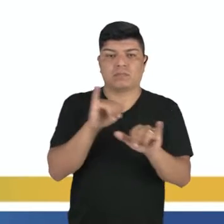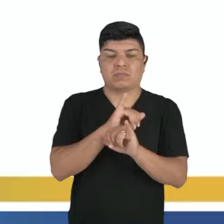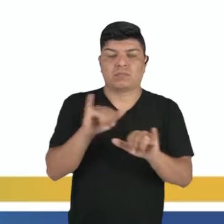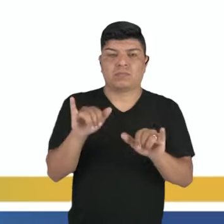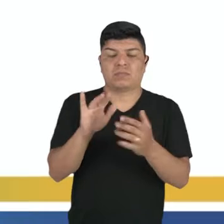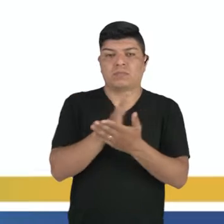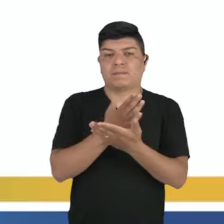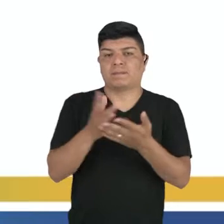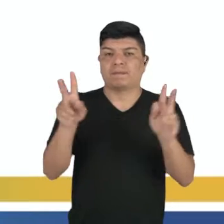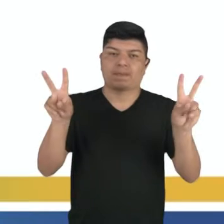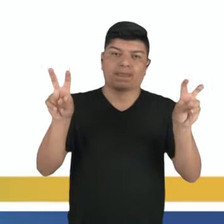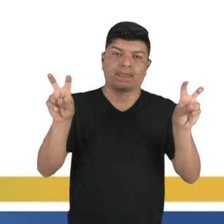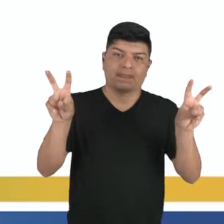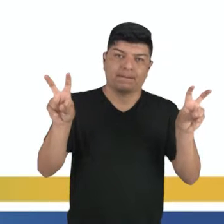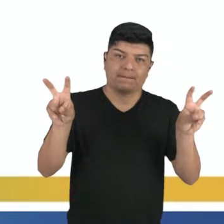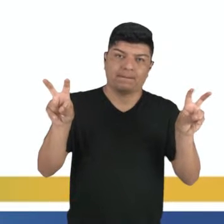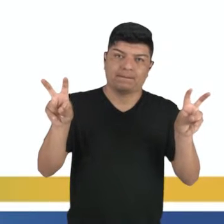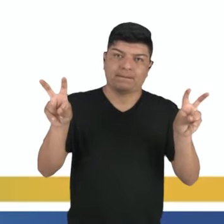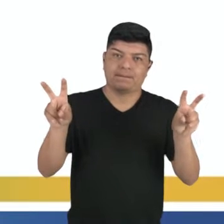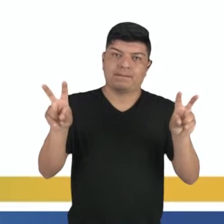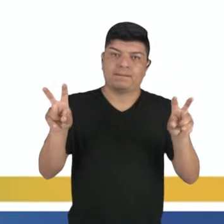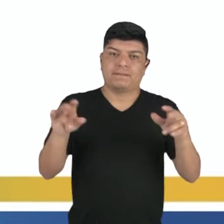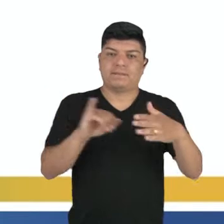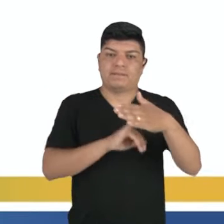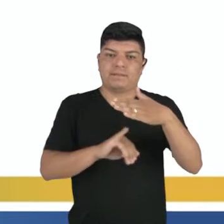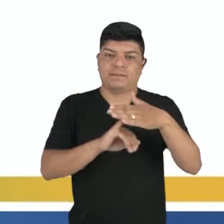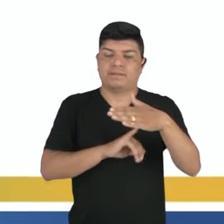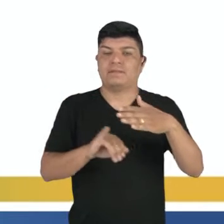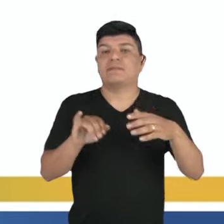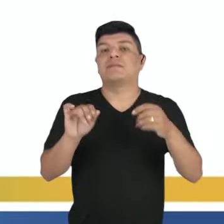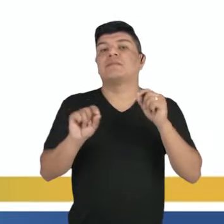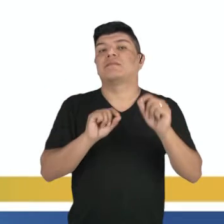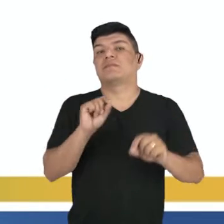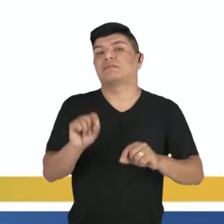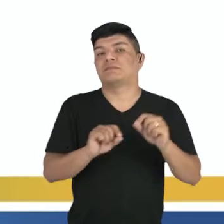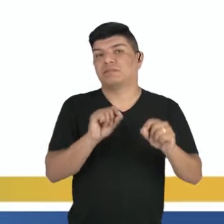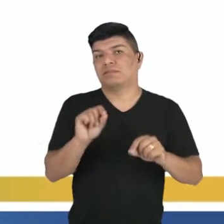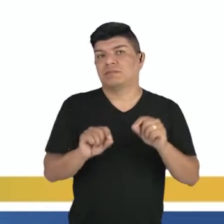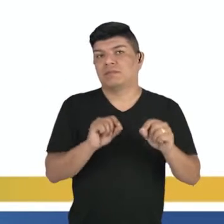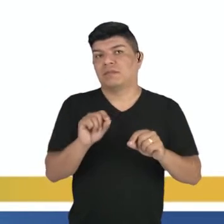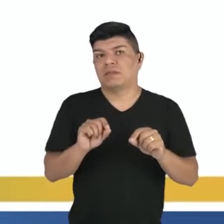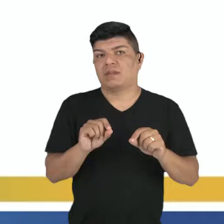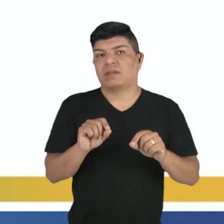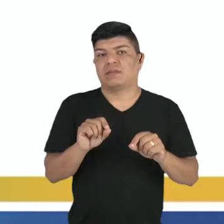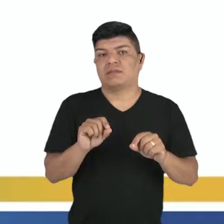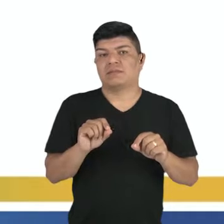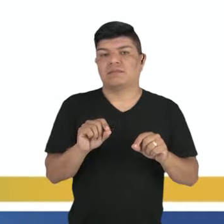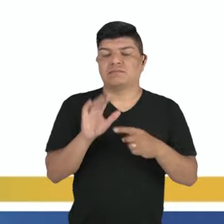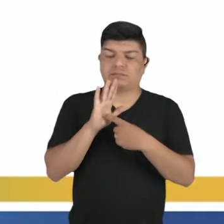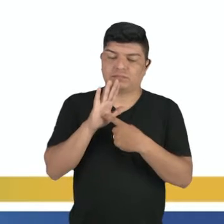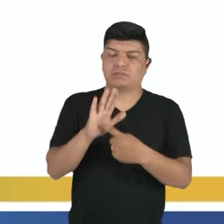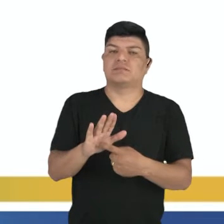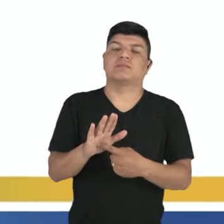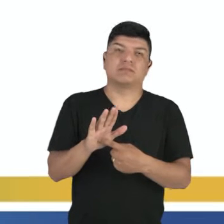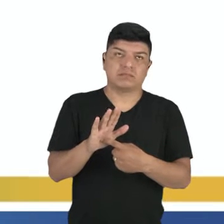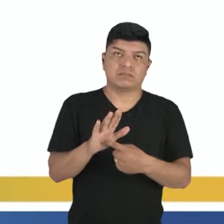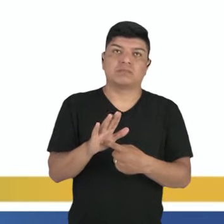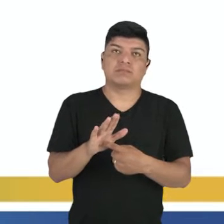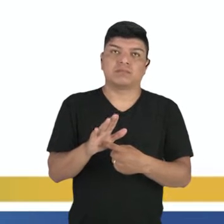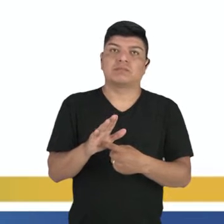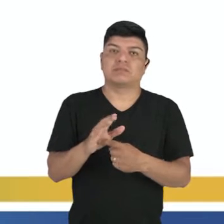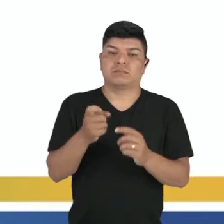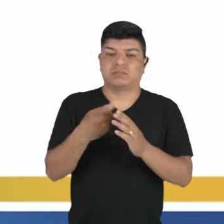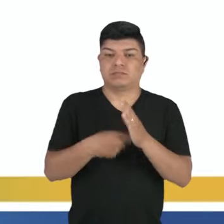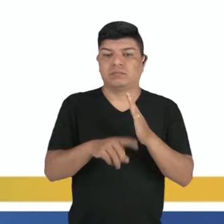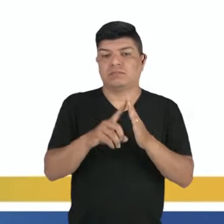informações sobre algum assunto de forma imparcial, trata-se de uma dissertação expositiva. Mas no